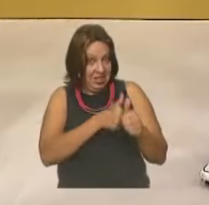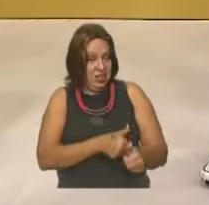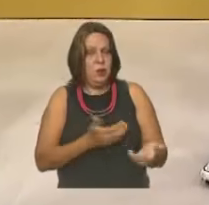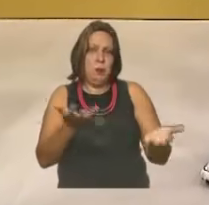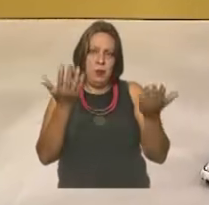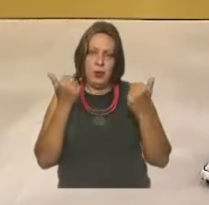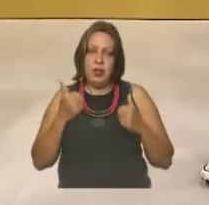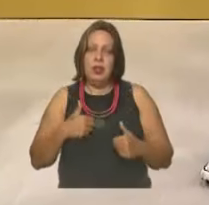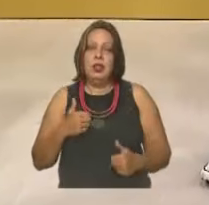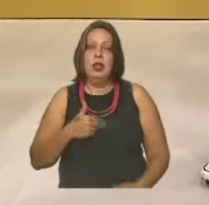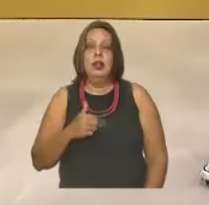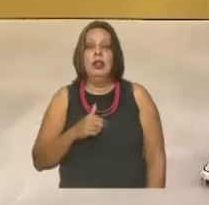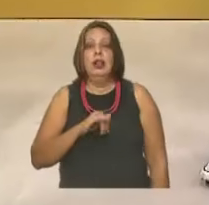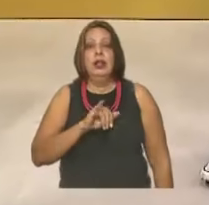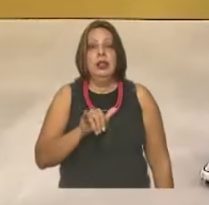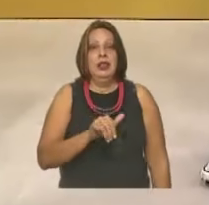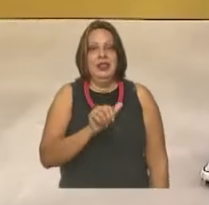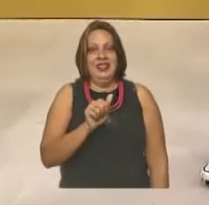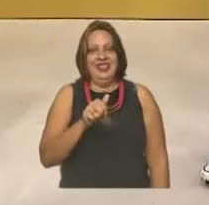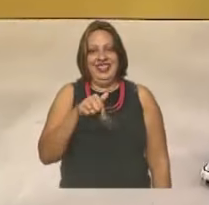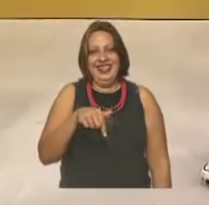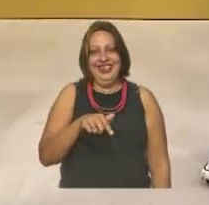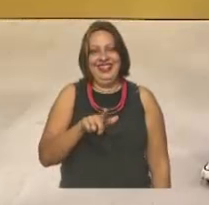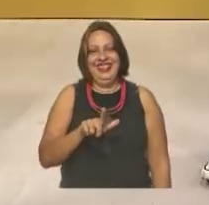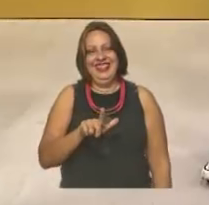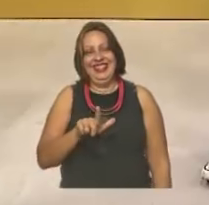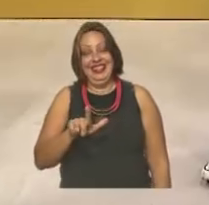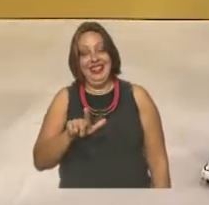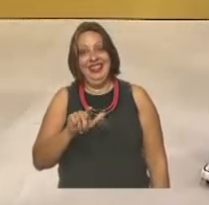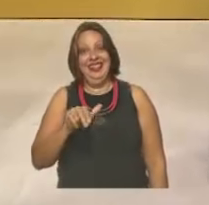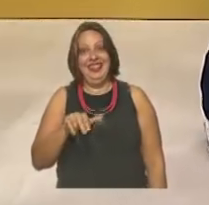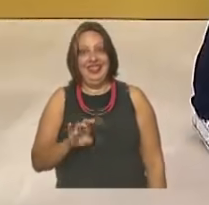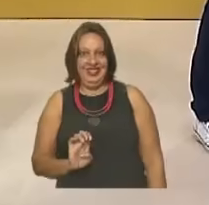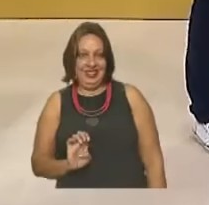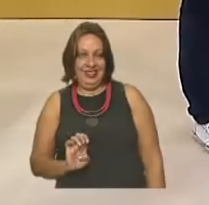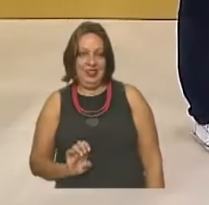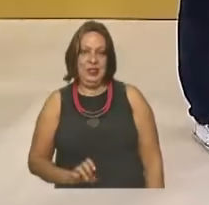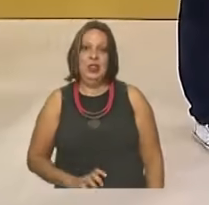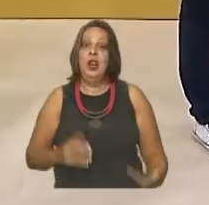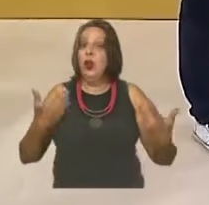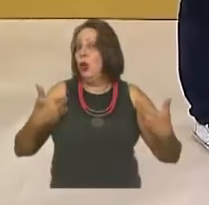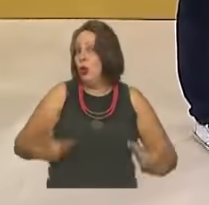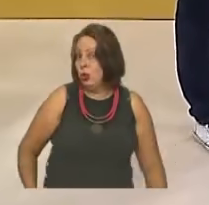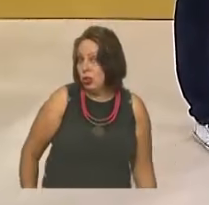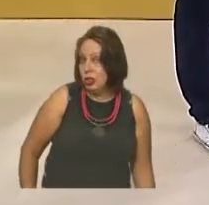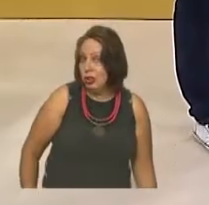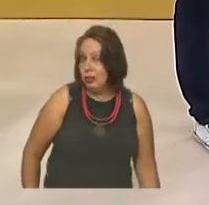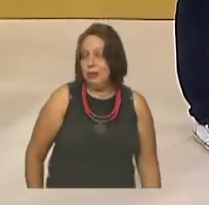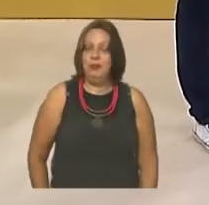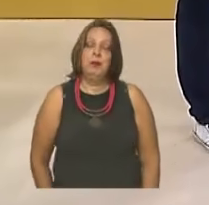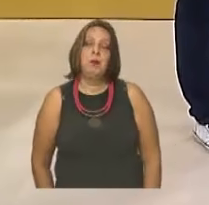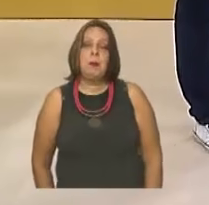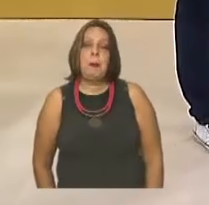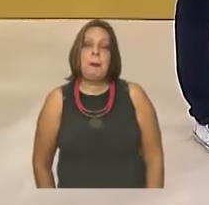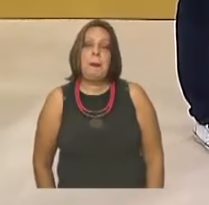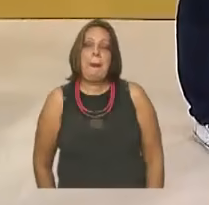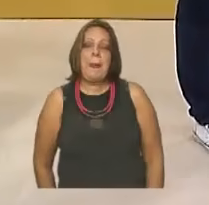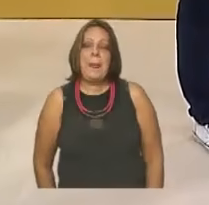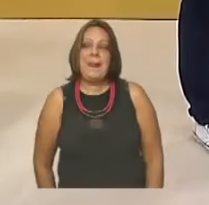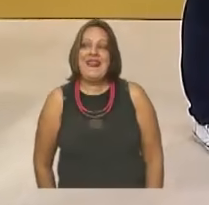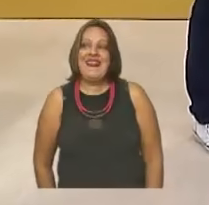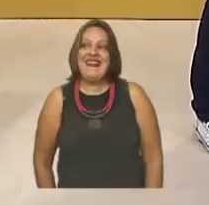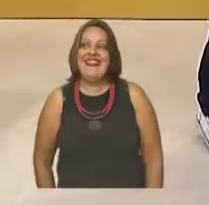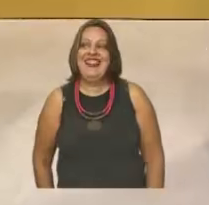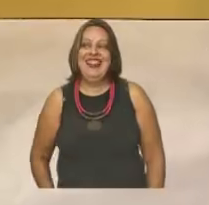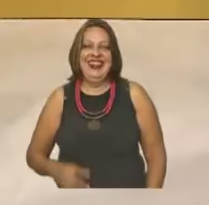lá, Jaqueline Cruz, Jaqueline com dois L's. Beijos! E o look de hoje? O look de hoje é do closet da Jaque mesmo.